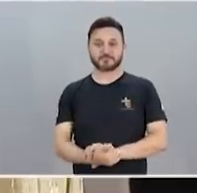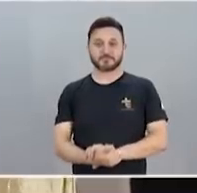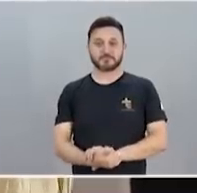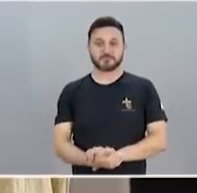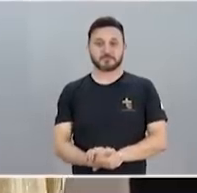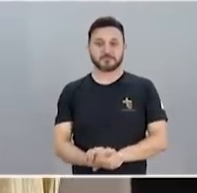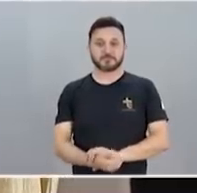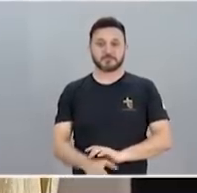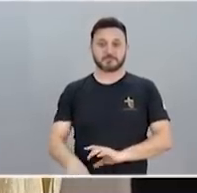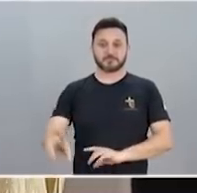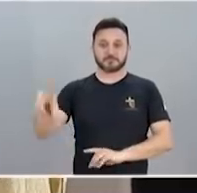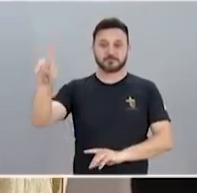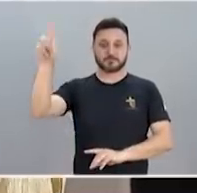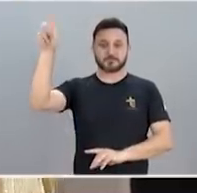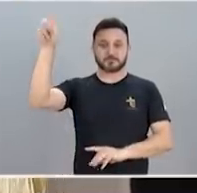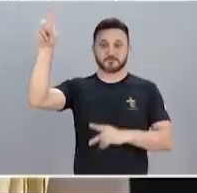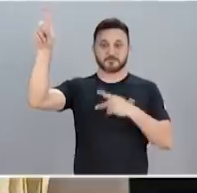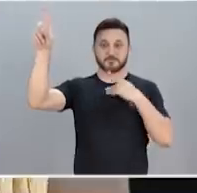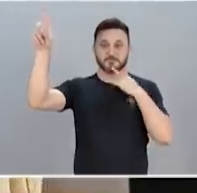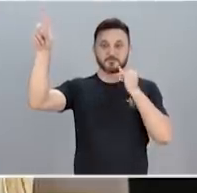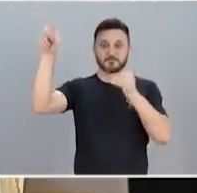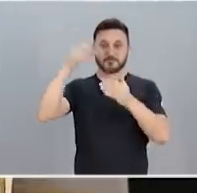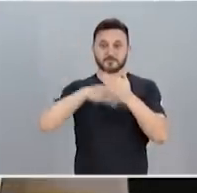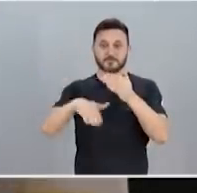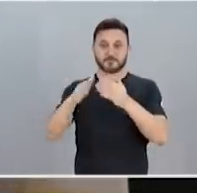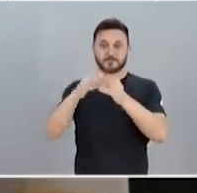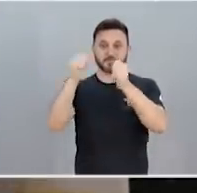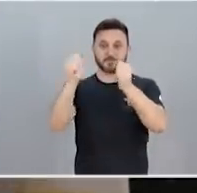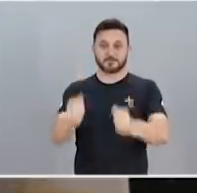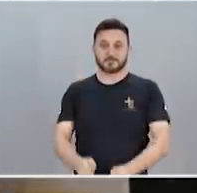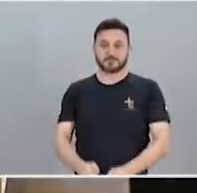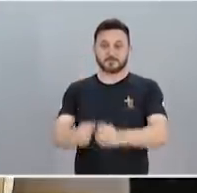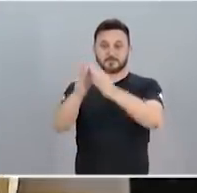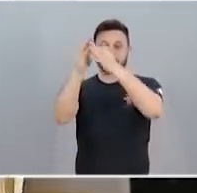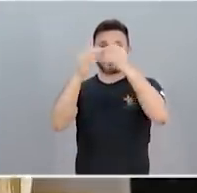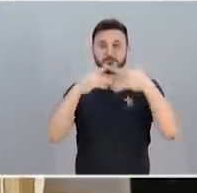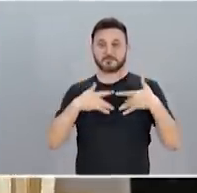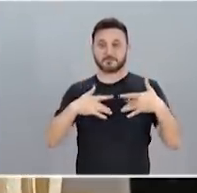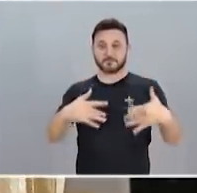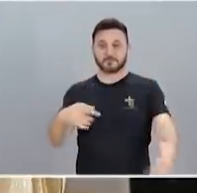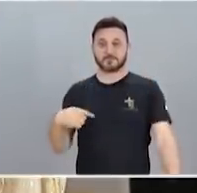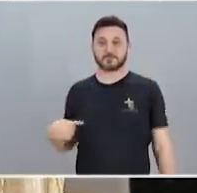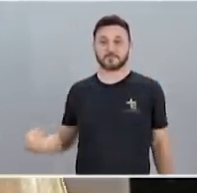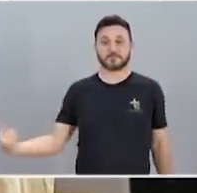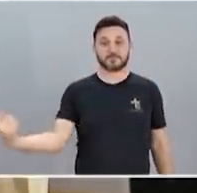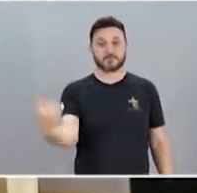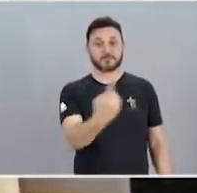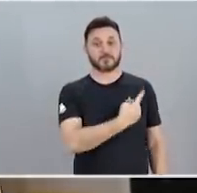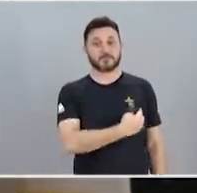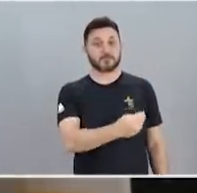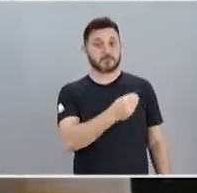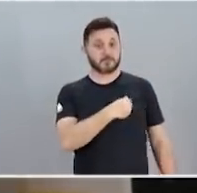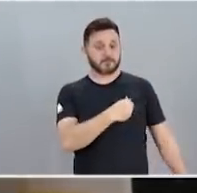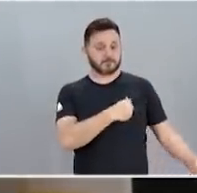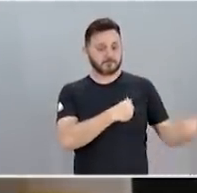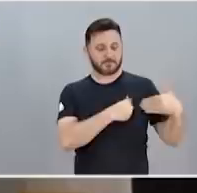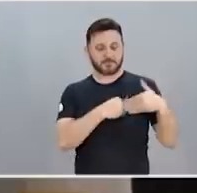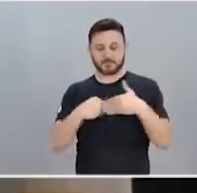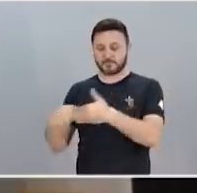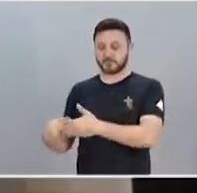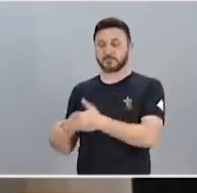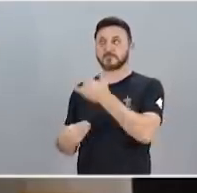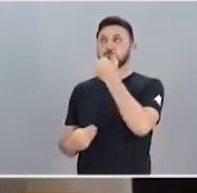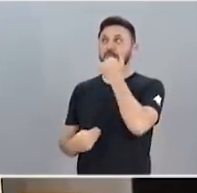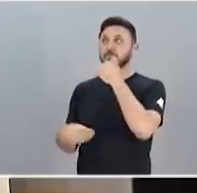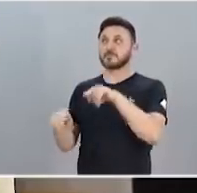amor. Deus Todo-Poderoso, tenha compaixão de nós, perdoe os nossos